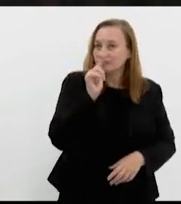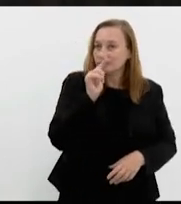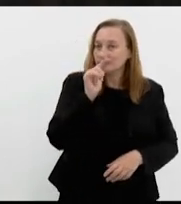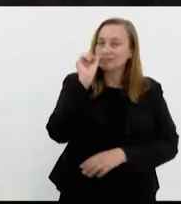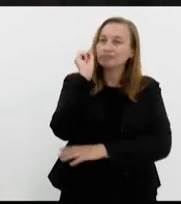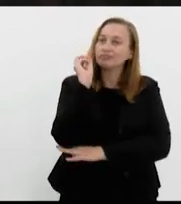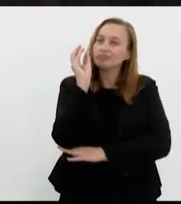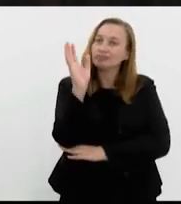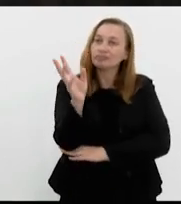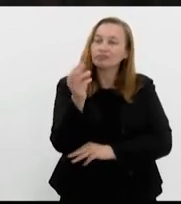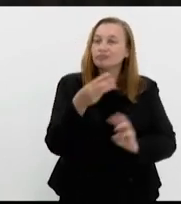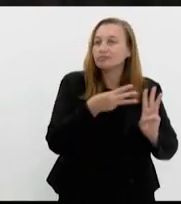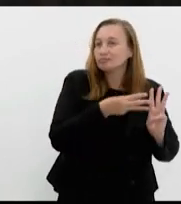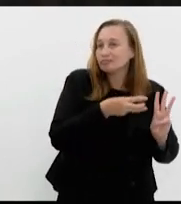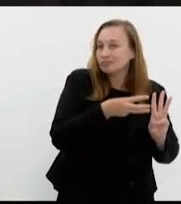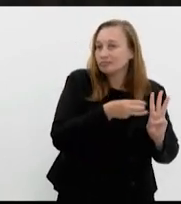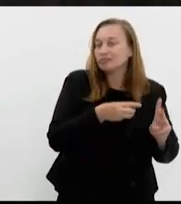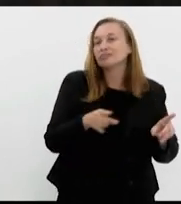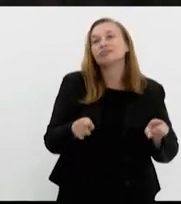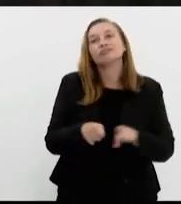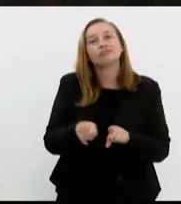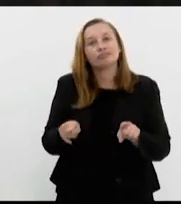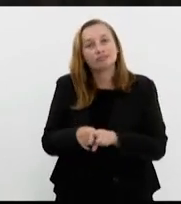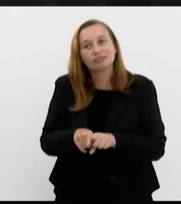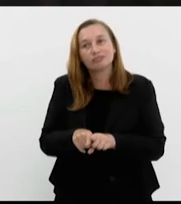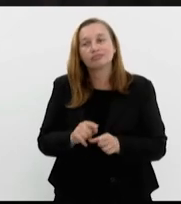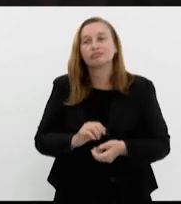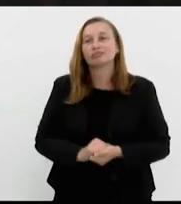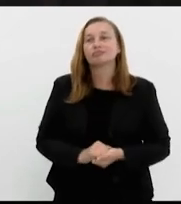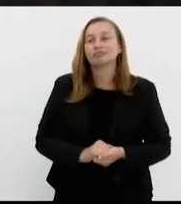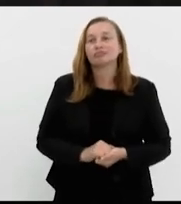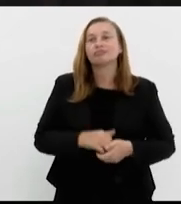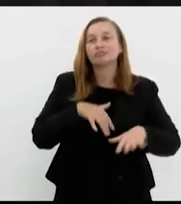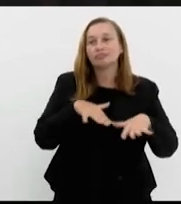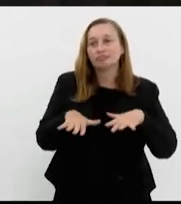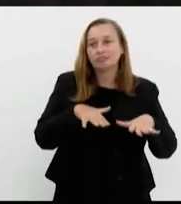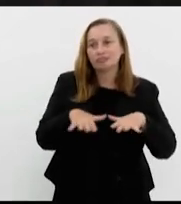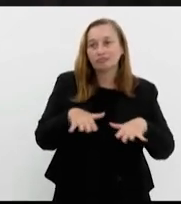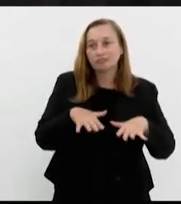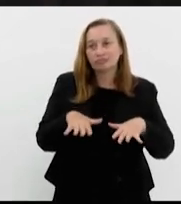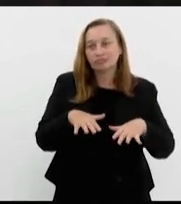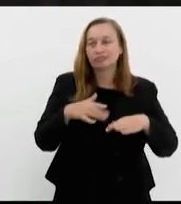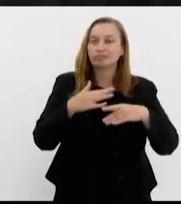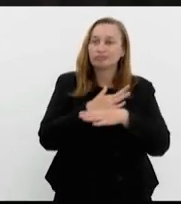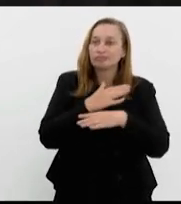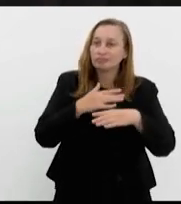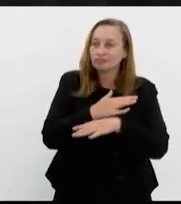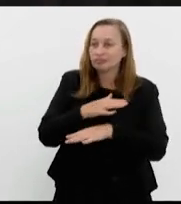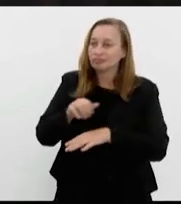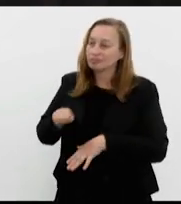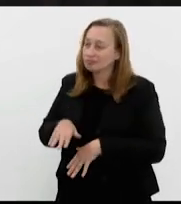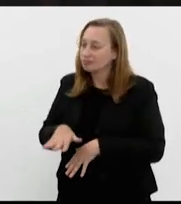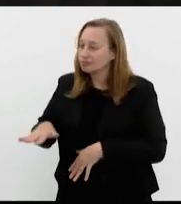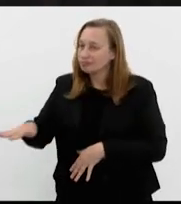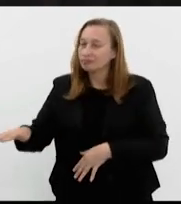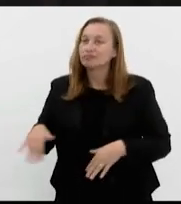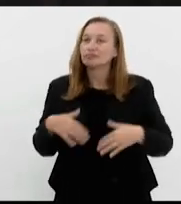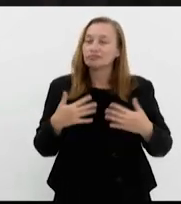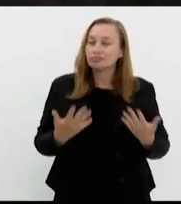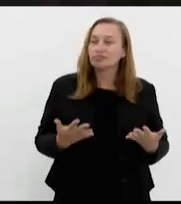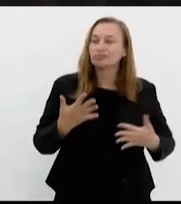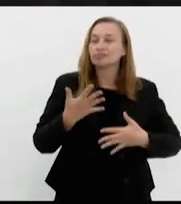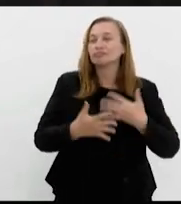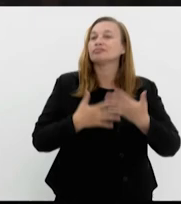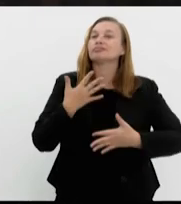florestas indígenas, mas também dos movimentos urbanos, das periferias, enfim. Então, uma